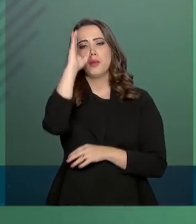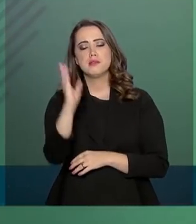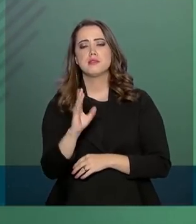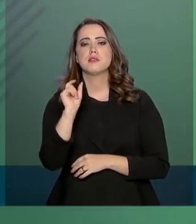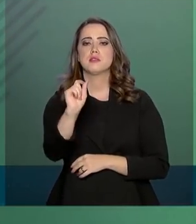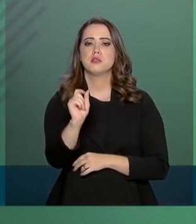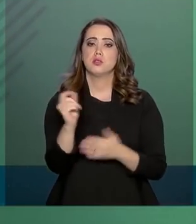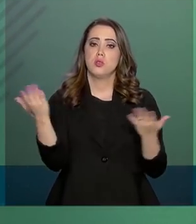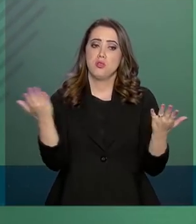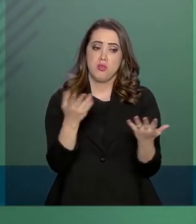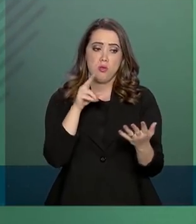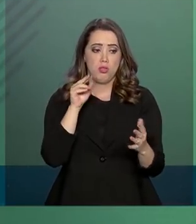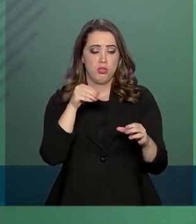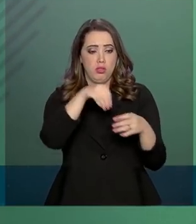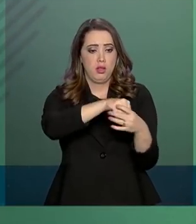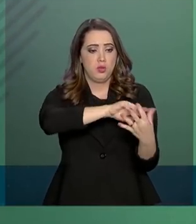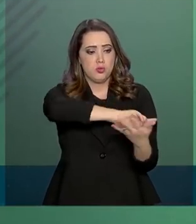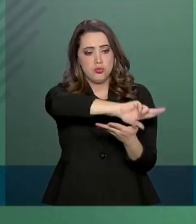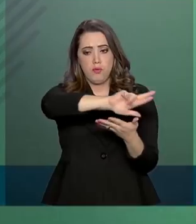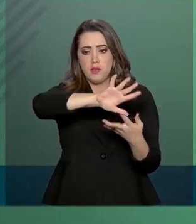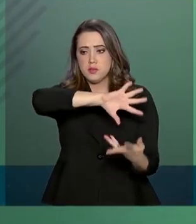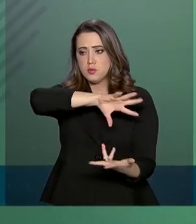das nações